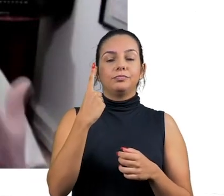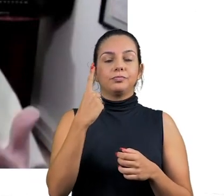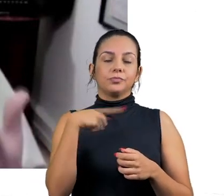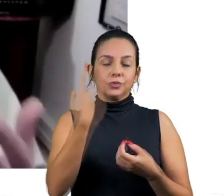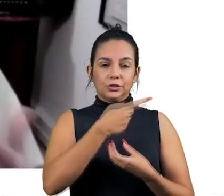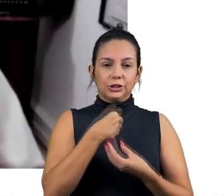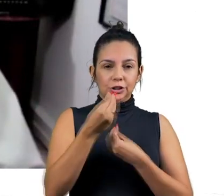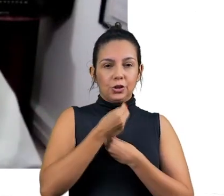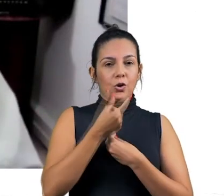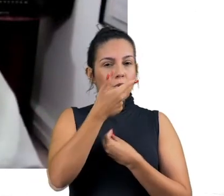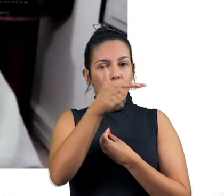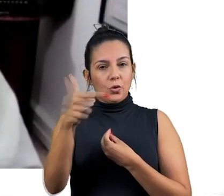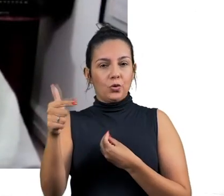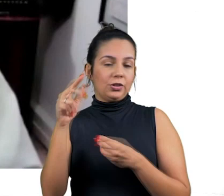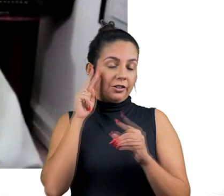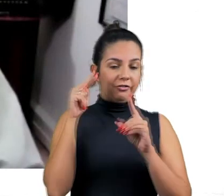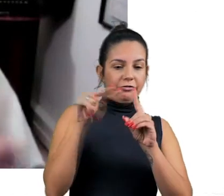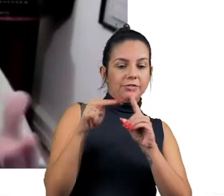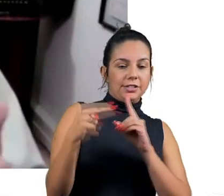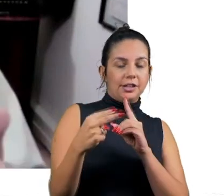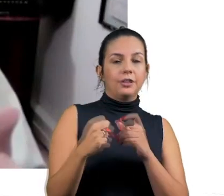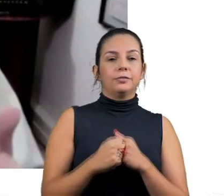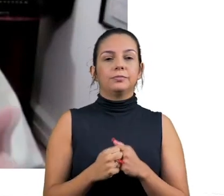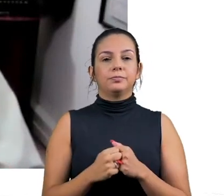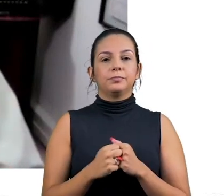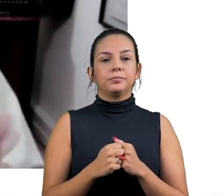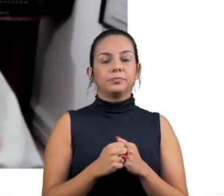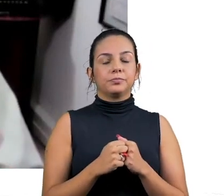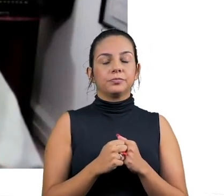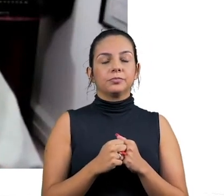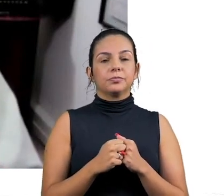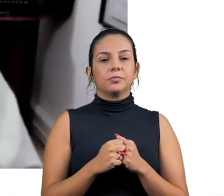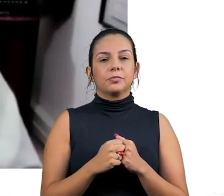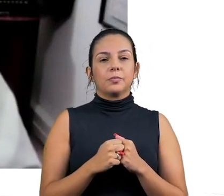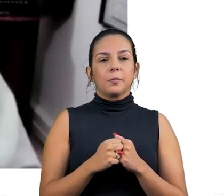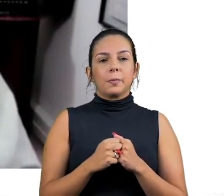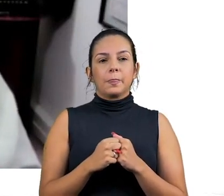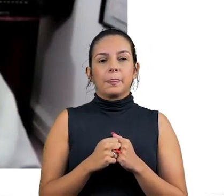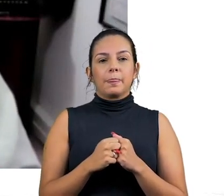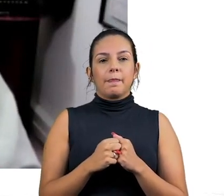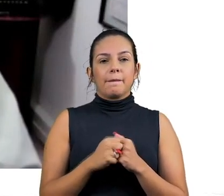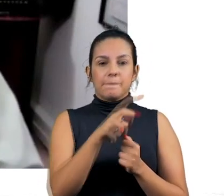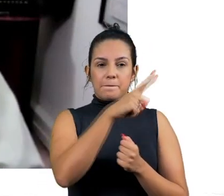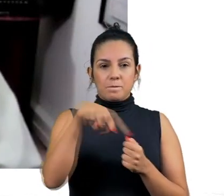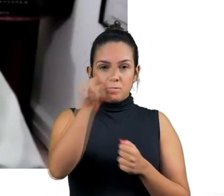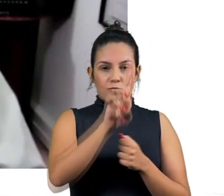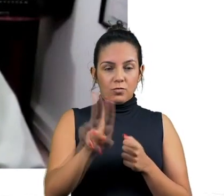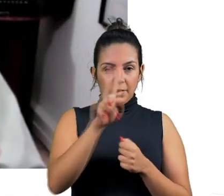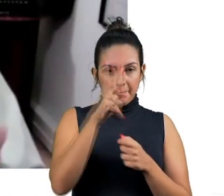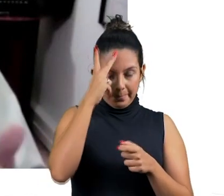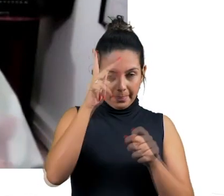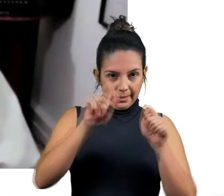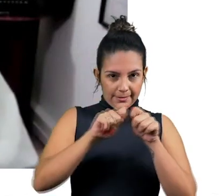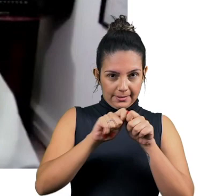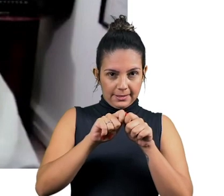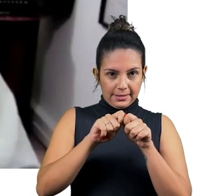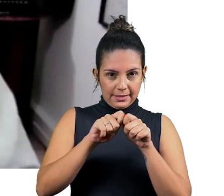nos deu uma outra visão, né? E a plataforma que a gente usa para